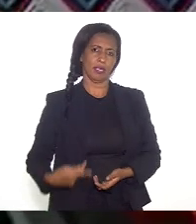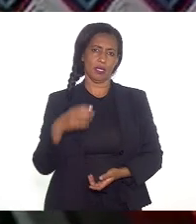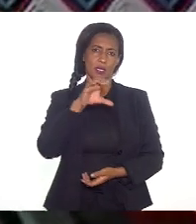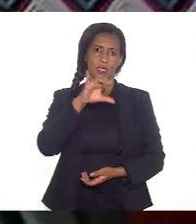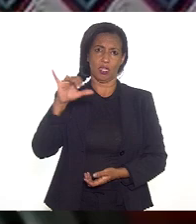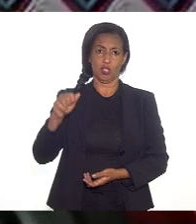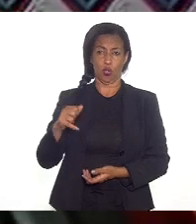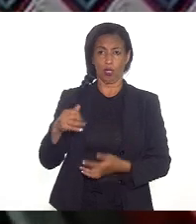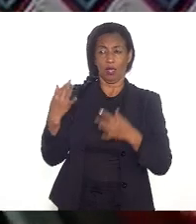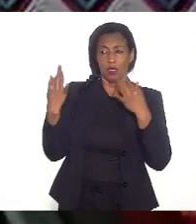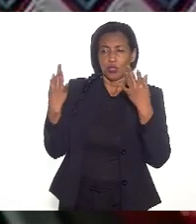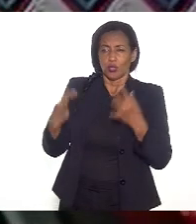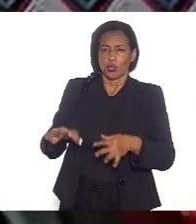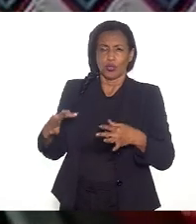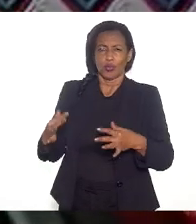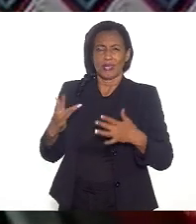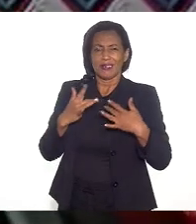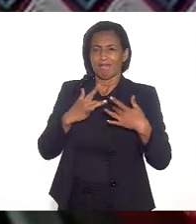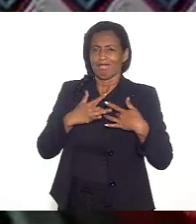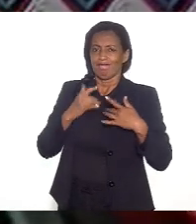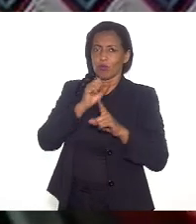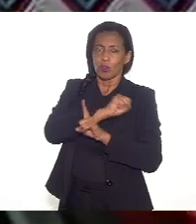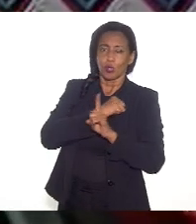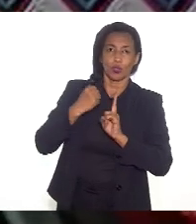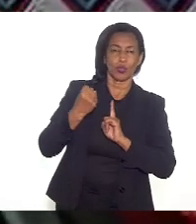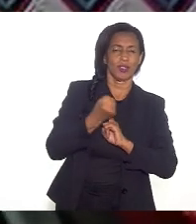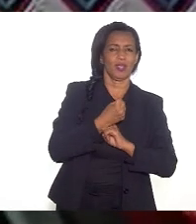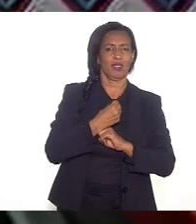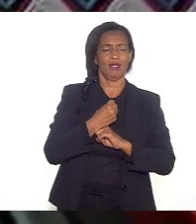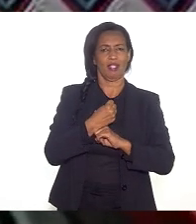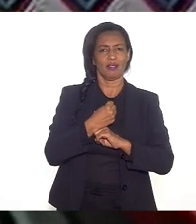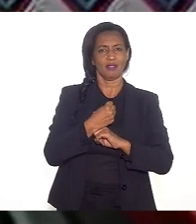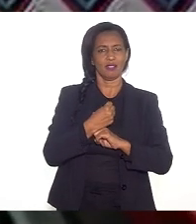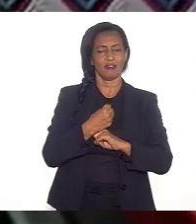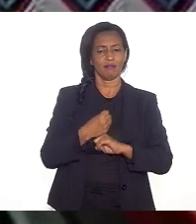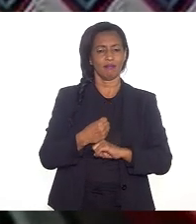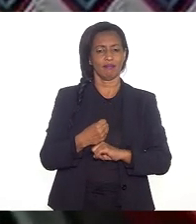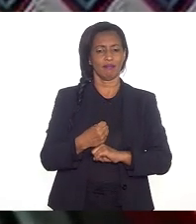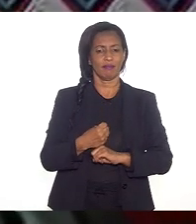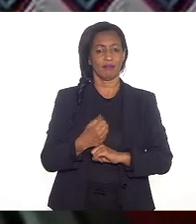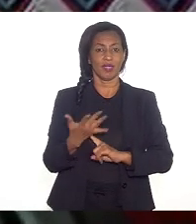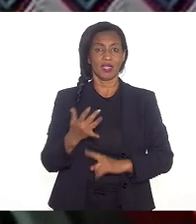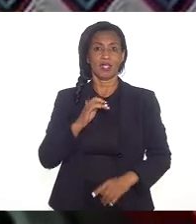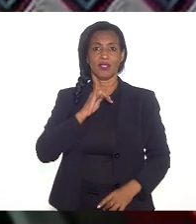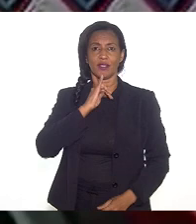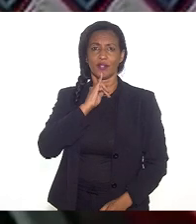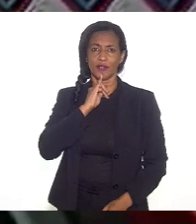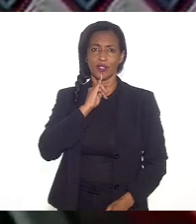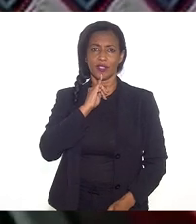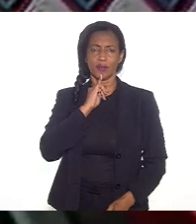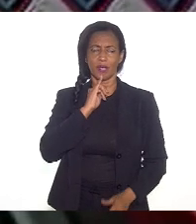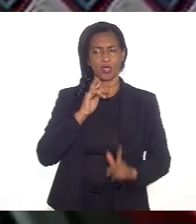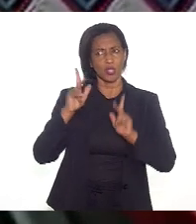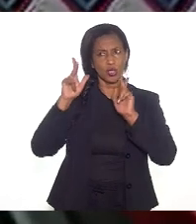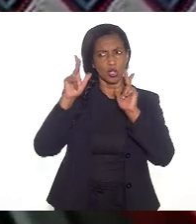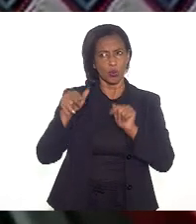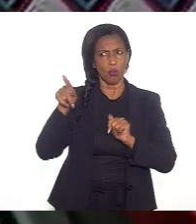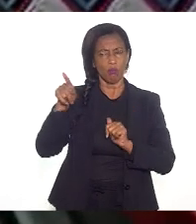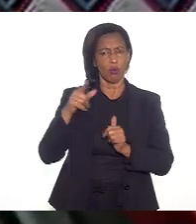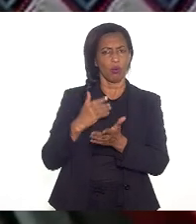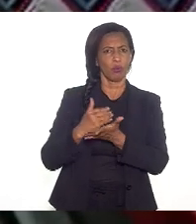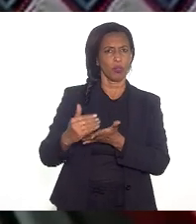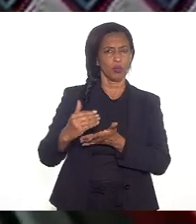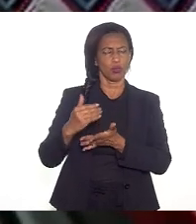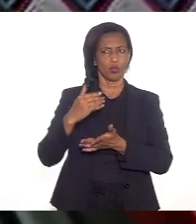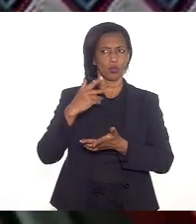as dores inerentes a uma sociedade que, infelizmente, assim como Vossa Excelência iniciou